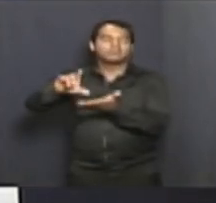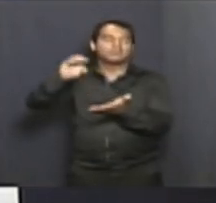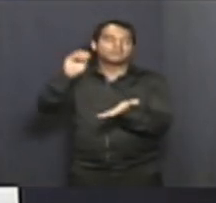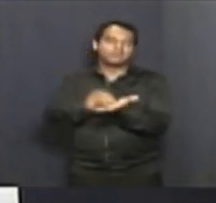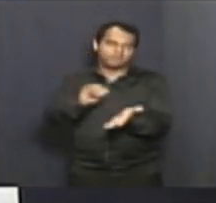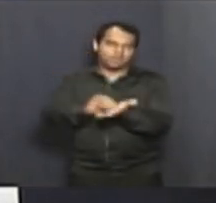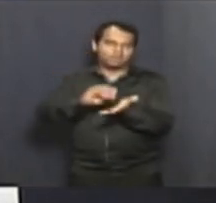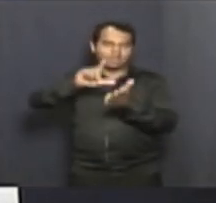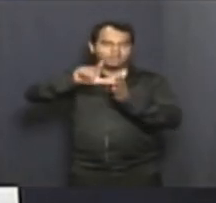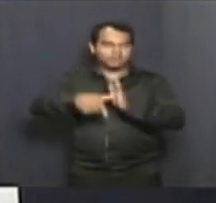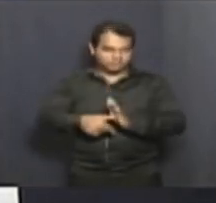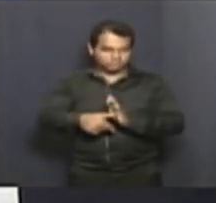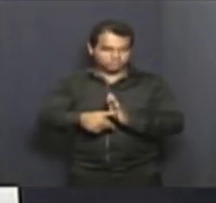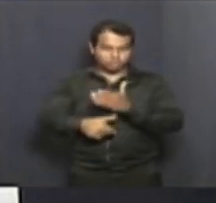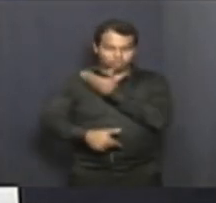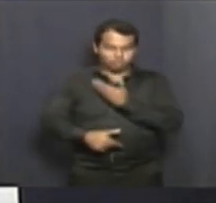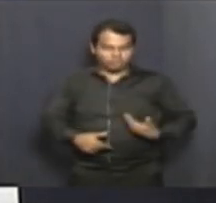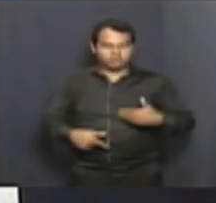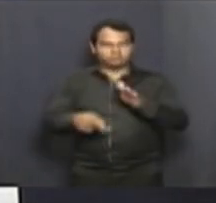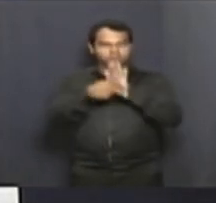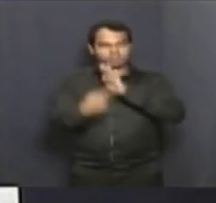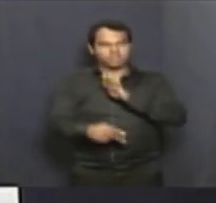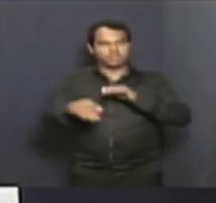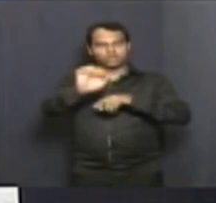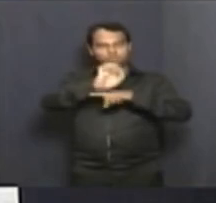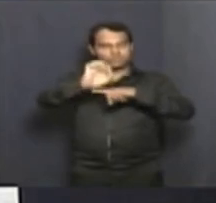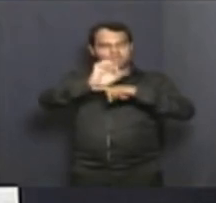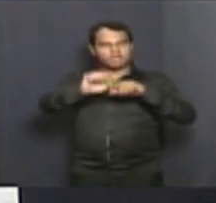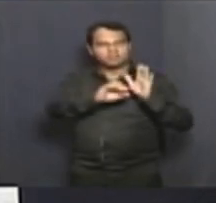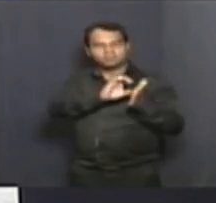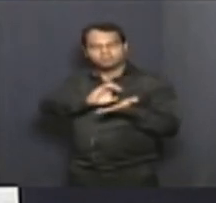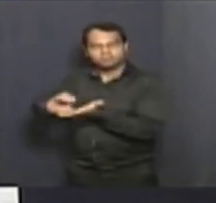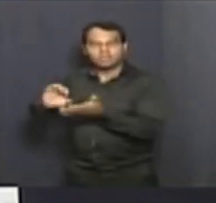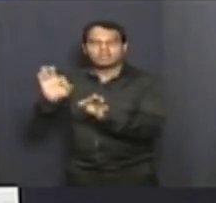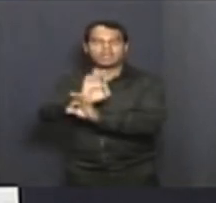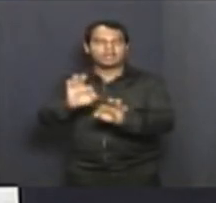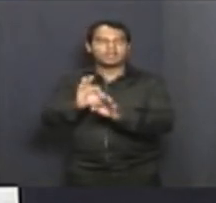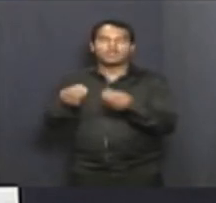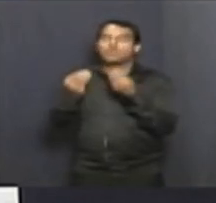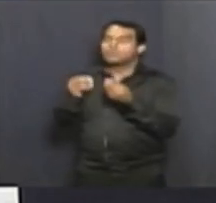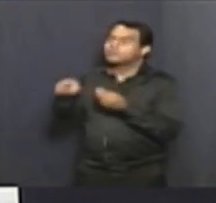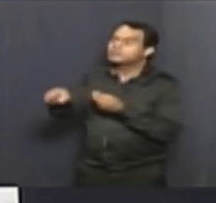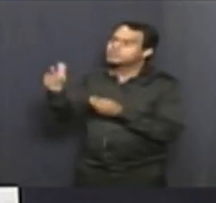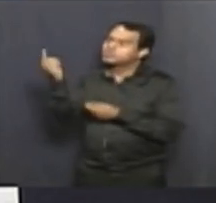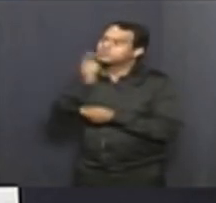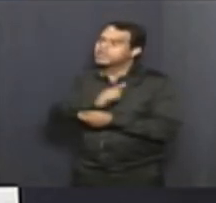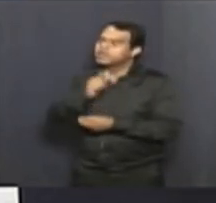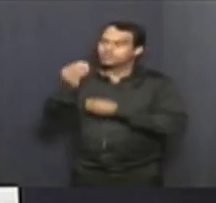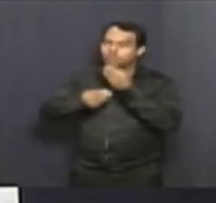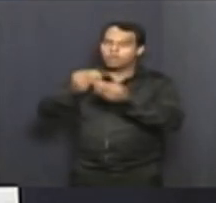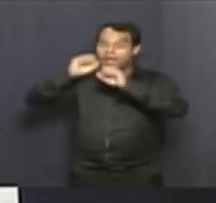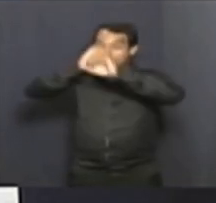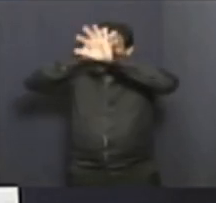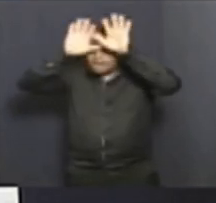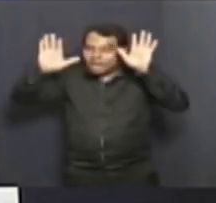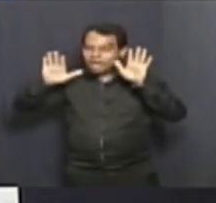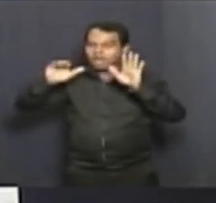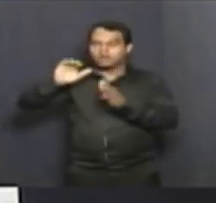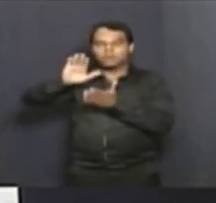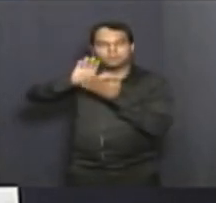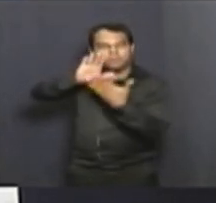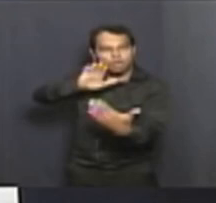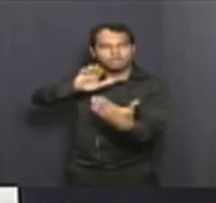por parte do governo do estado como é que o senhor pretende de forma clara né as propostas